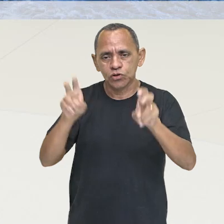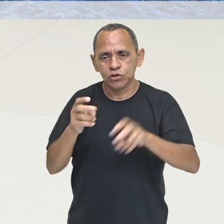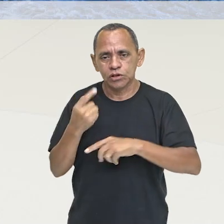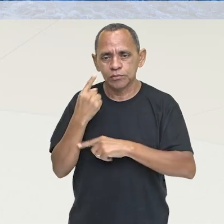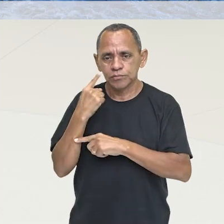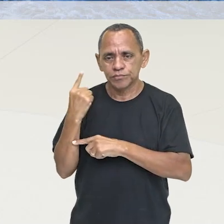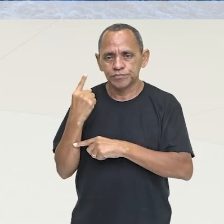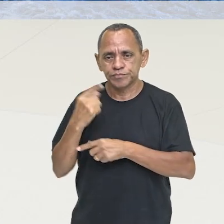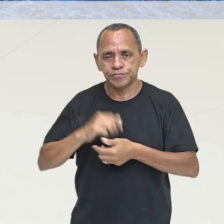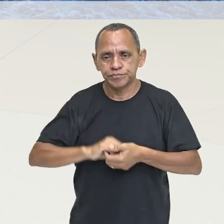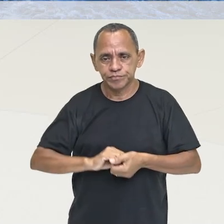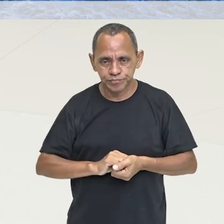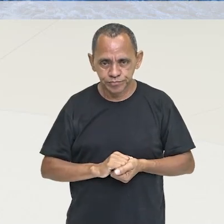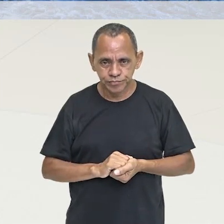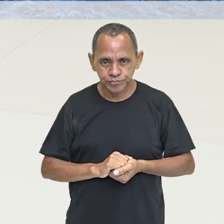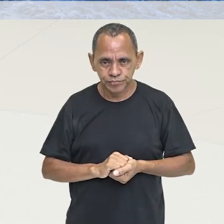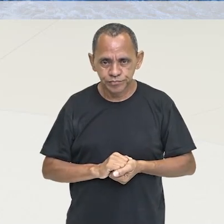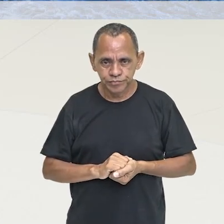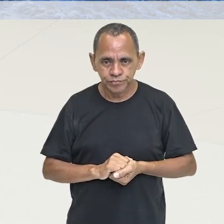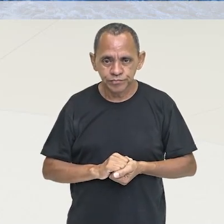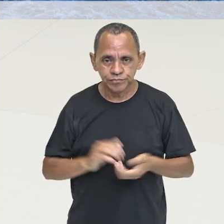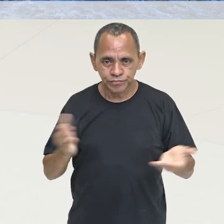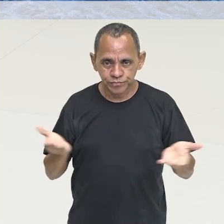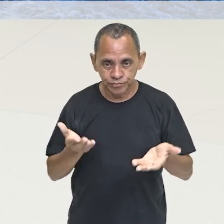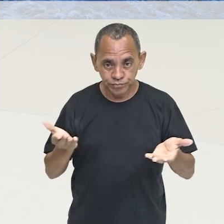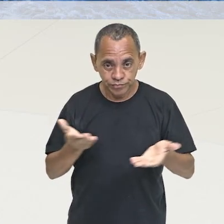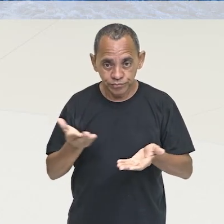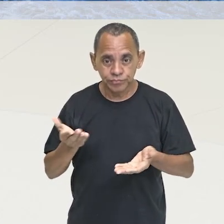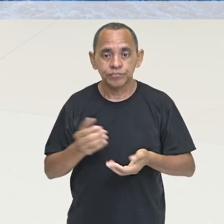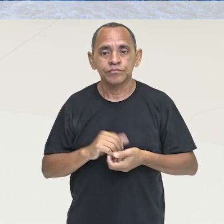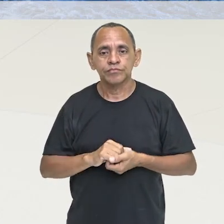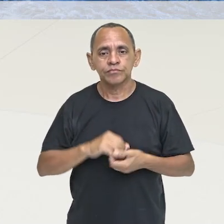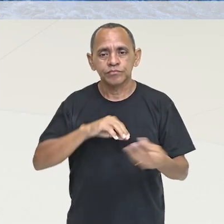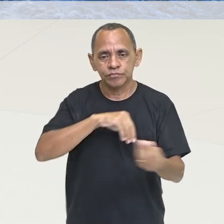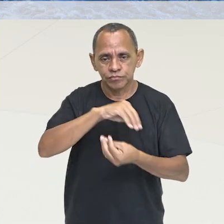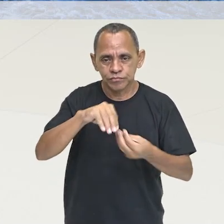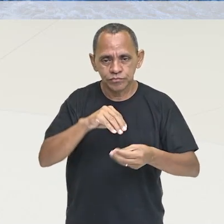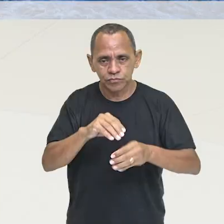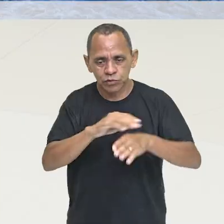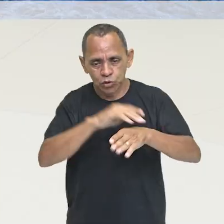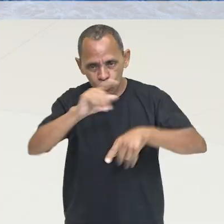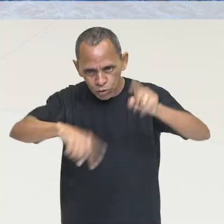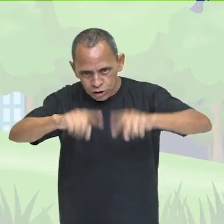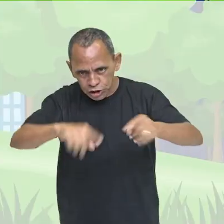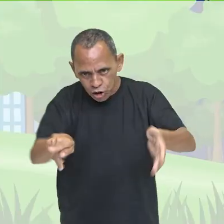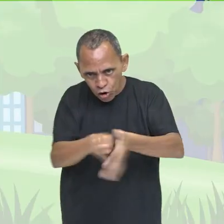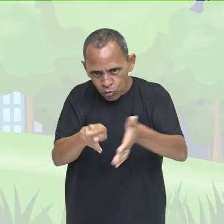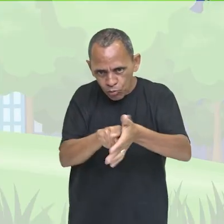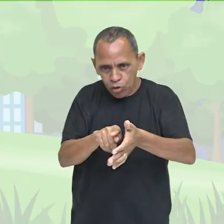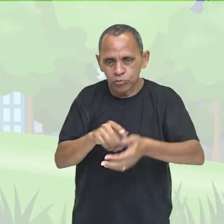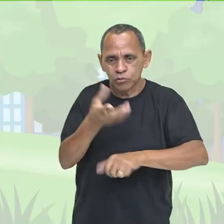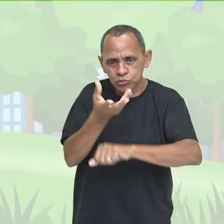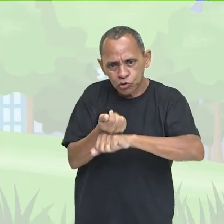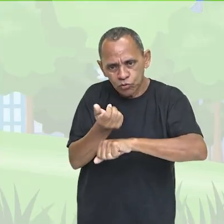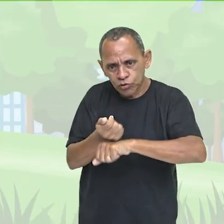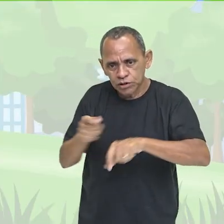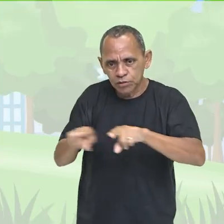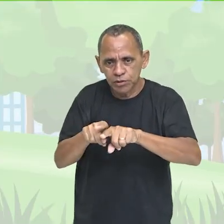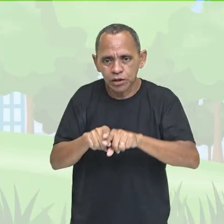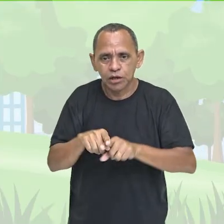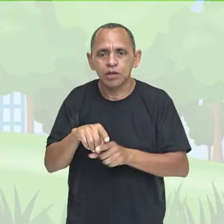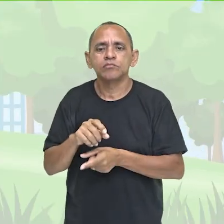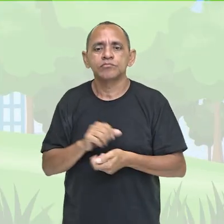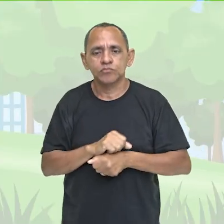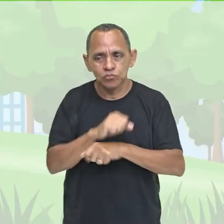lá assistir agora envolvendo essas placas voltaicas. Vejam aí. Ao amanhecer, a